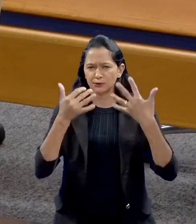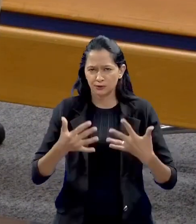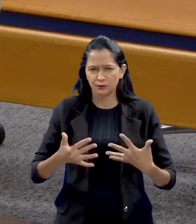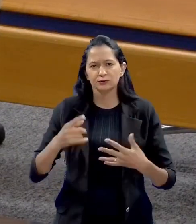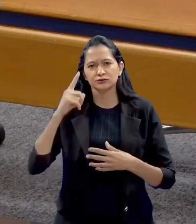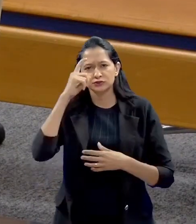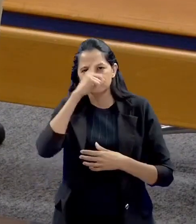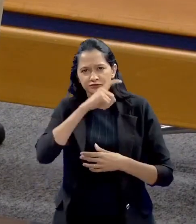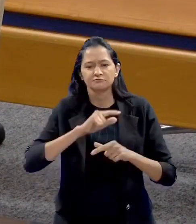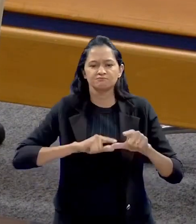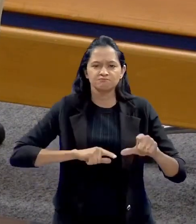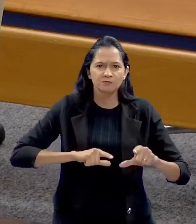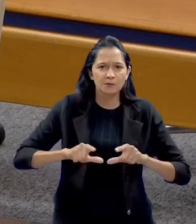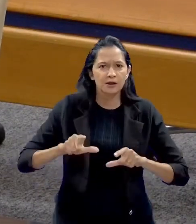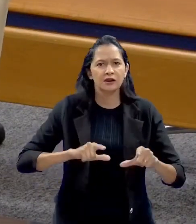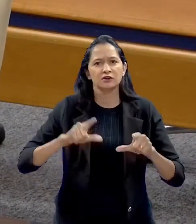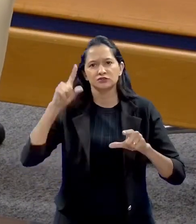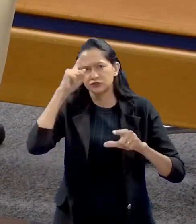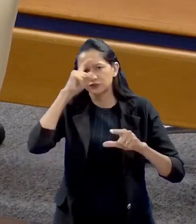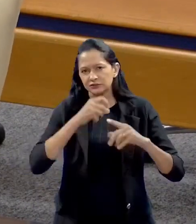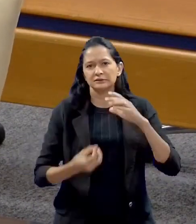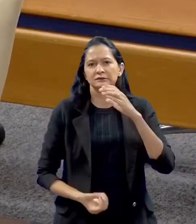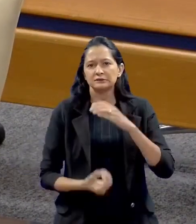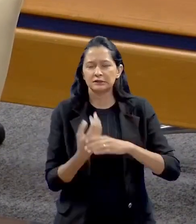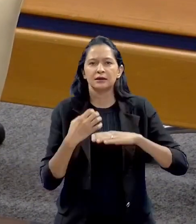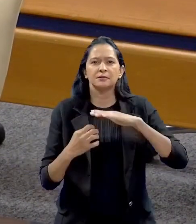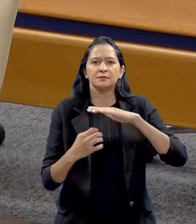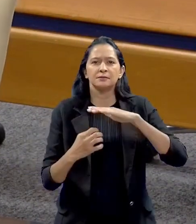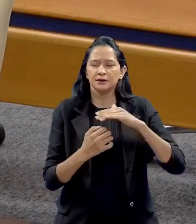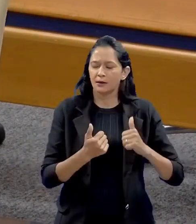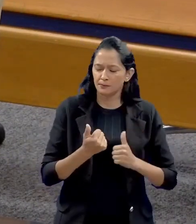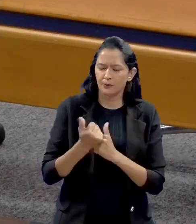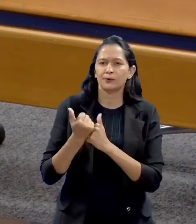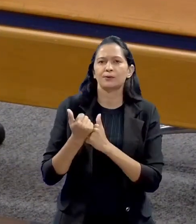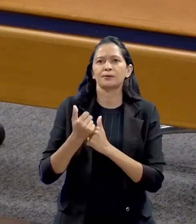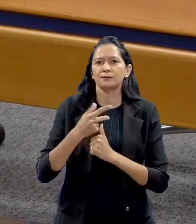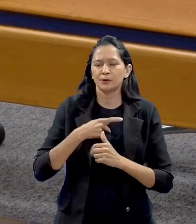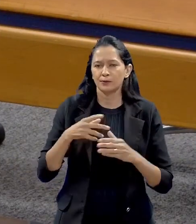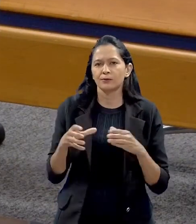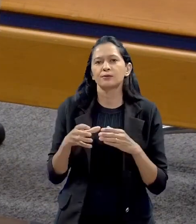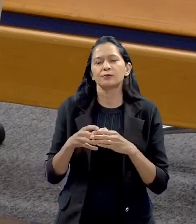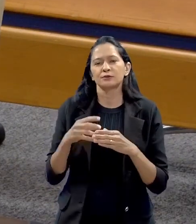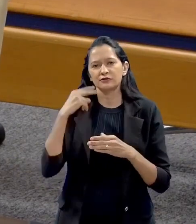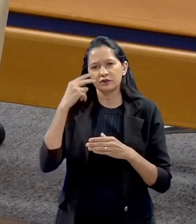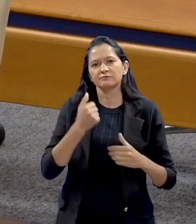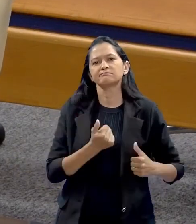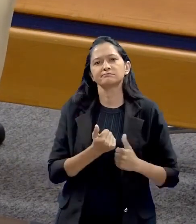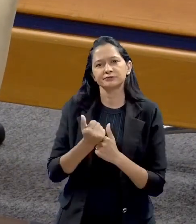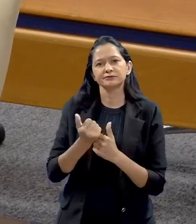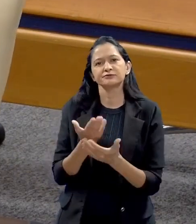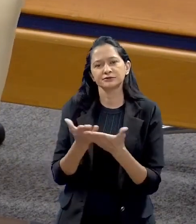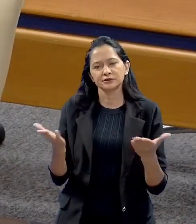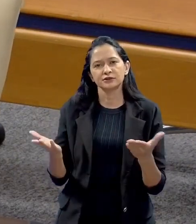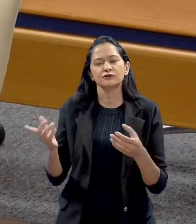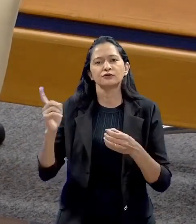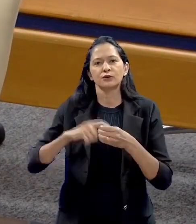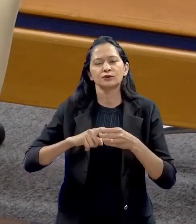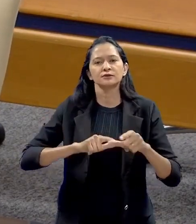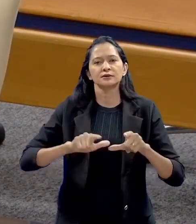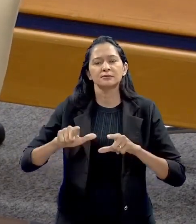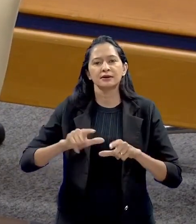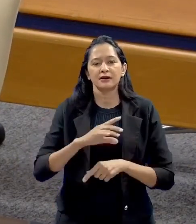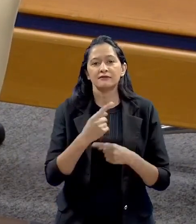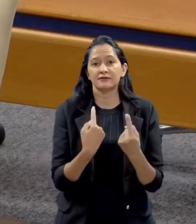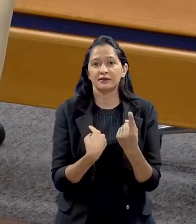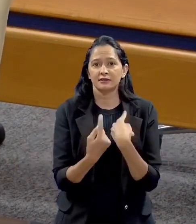país, para produzir na nossa cidade, e pode contar com o nosso apoio do Bloco Vanguarda para que vocês possam retornar aos trabalhos na T25 o mais